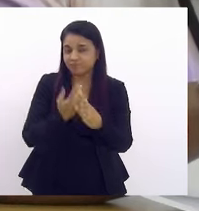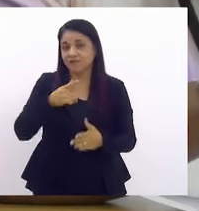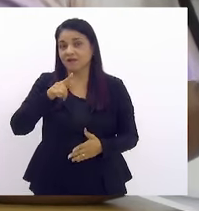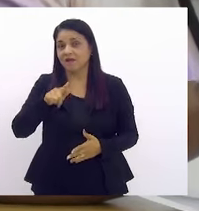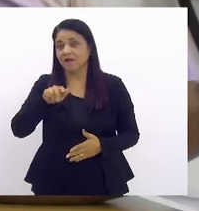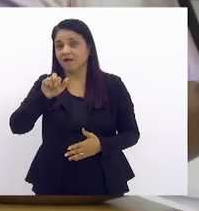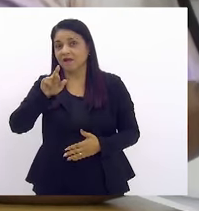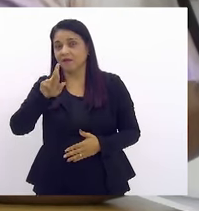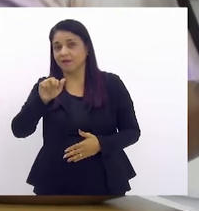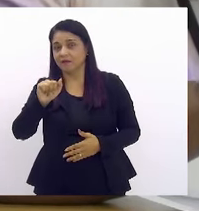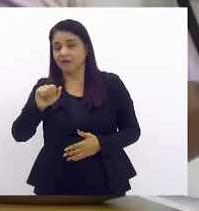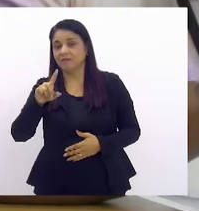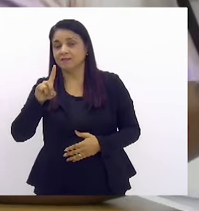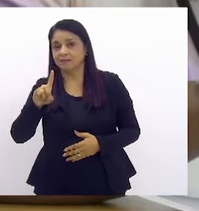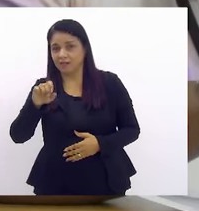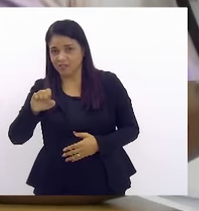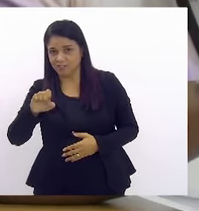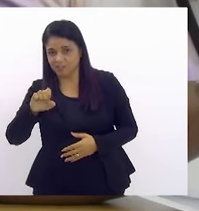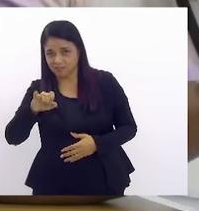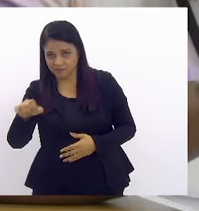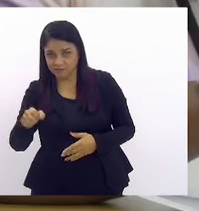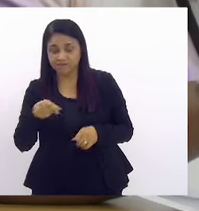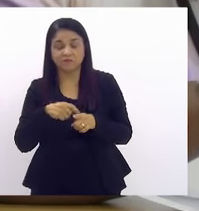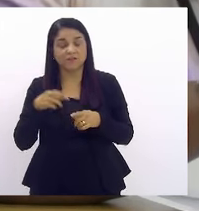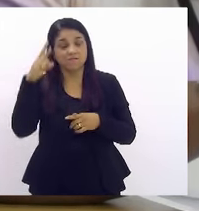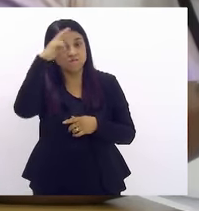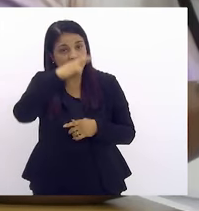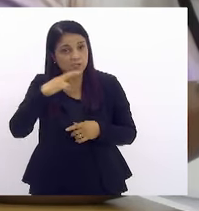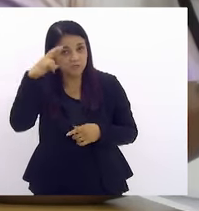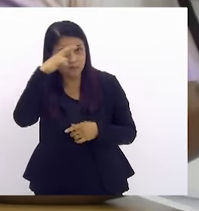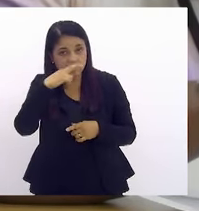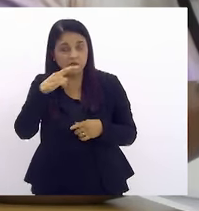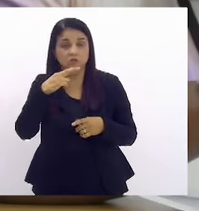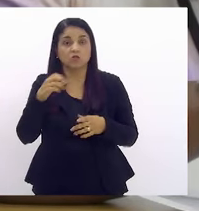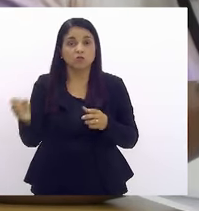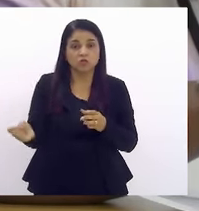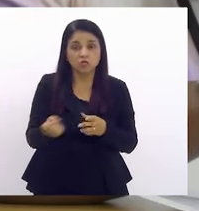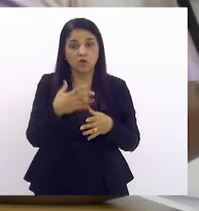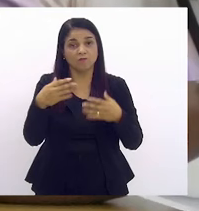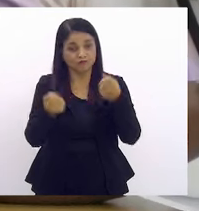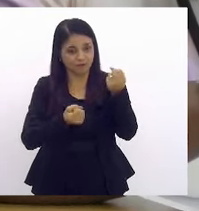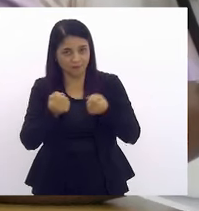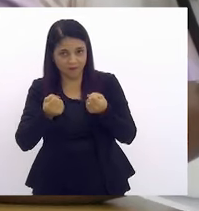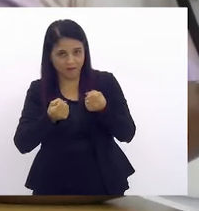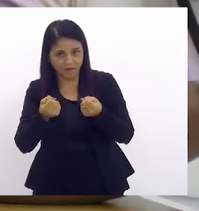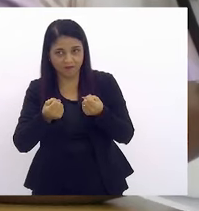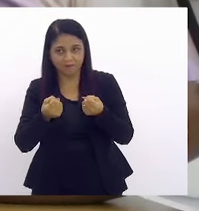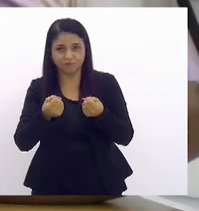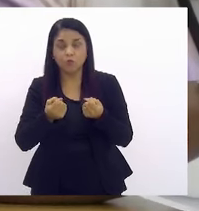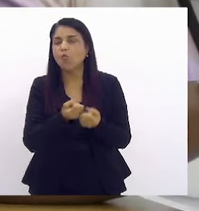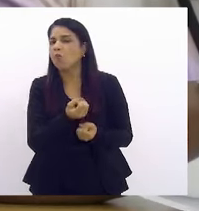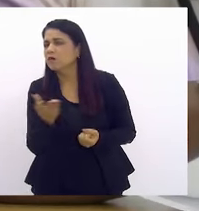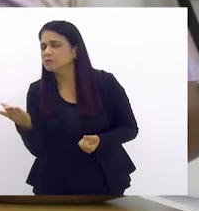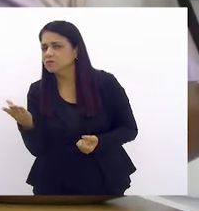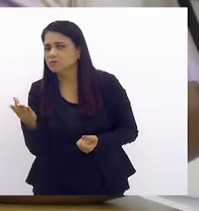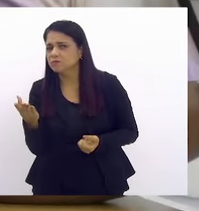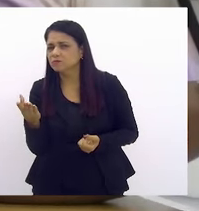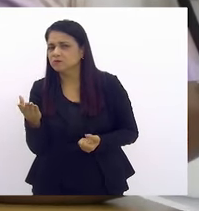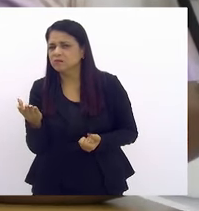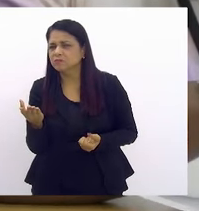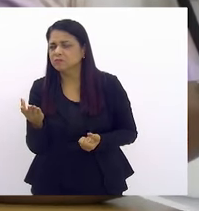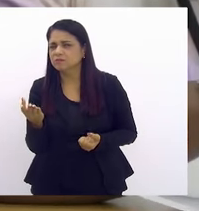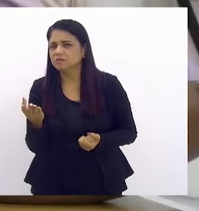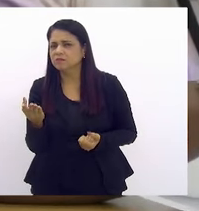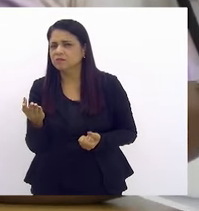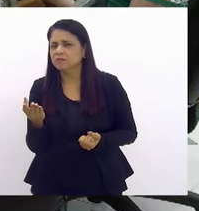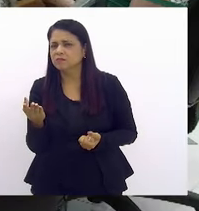agora vai intensificar mais as fiscalizações. Eles têm novos carros agora. São quantos veículos lá agora? A